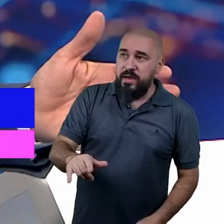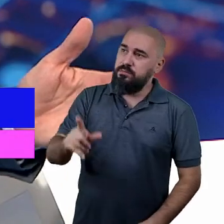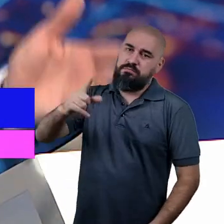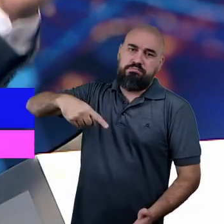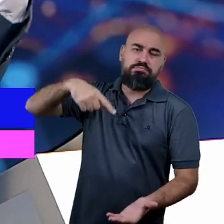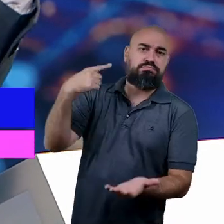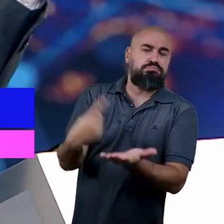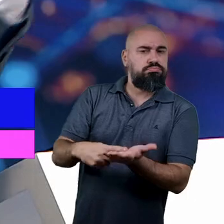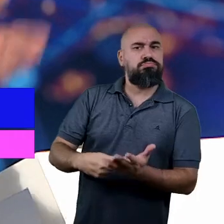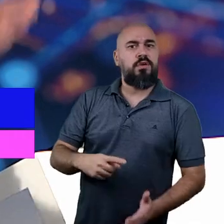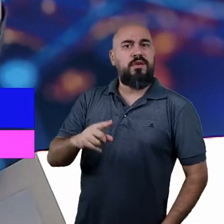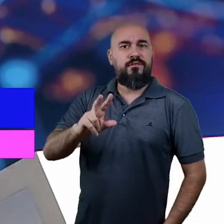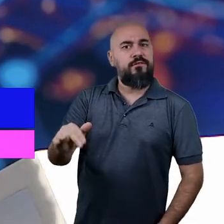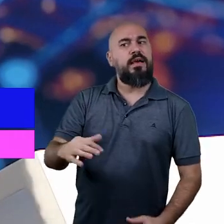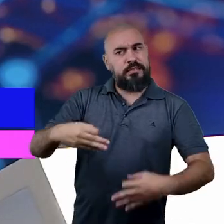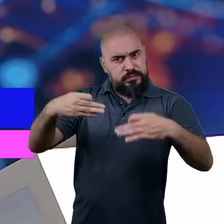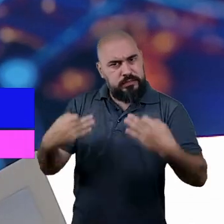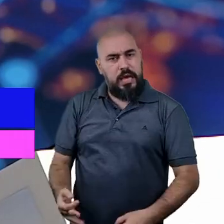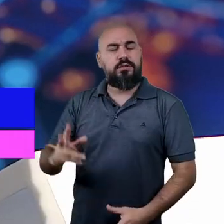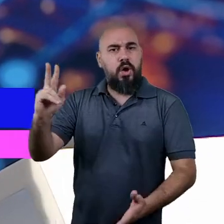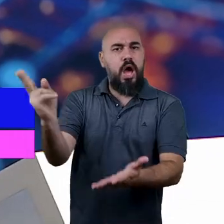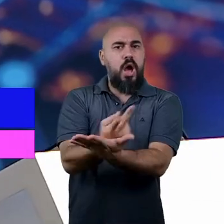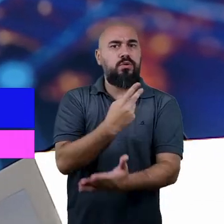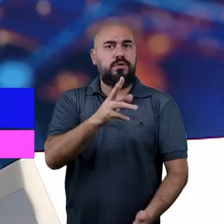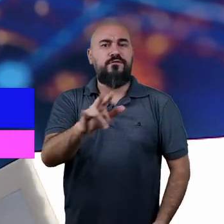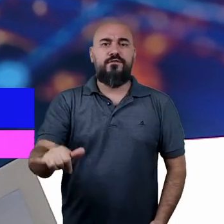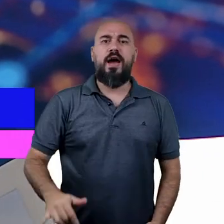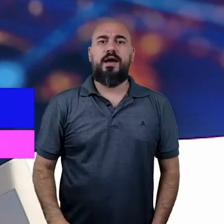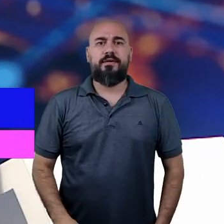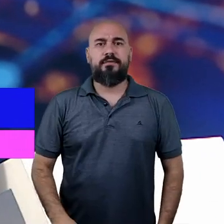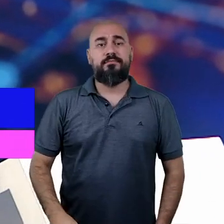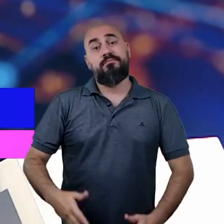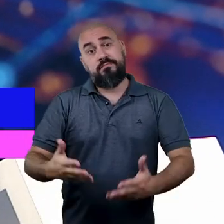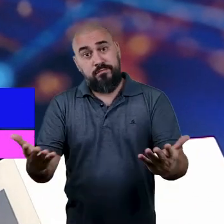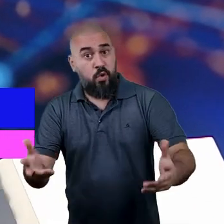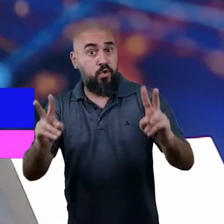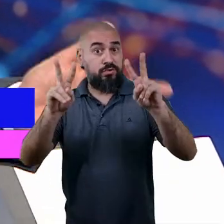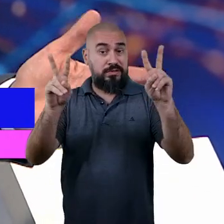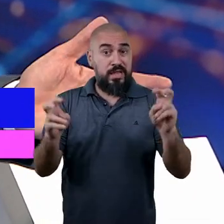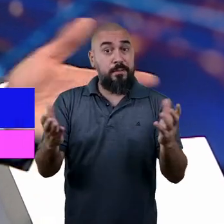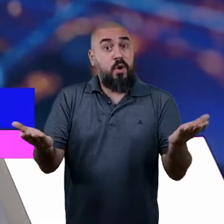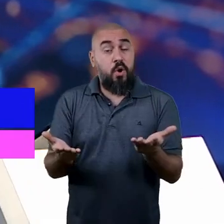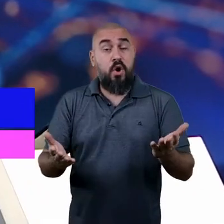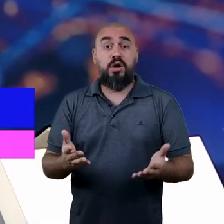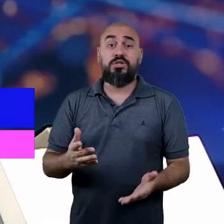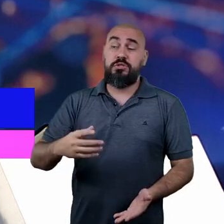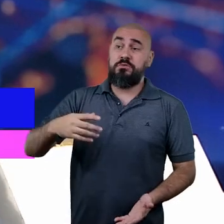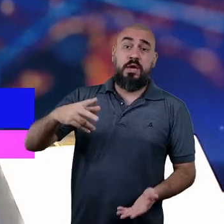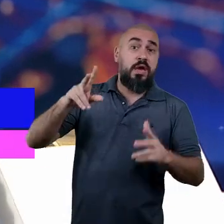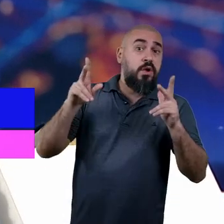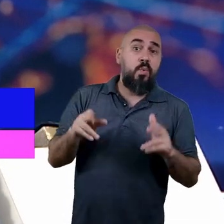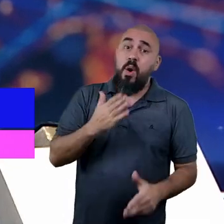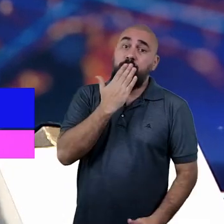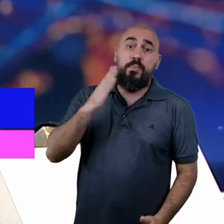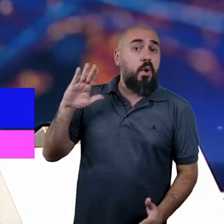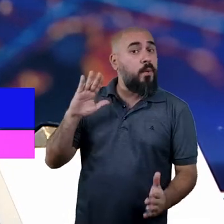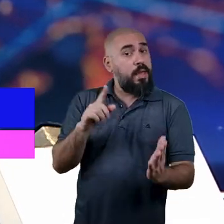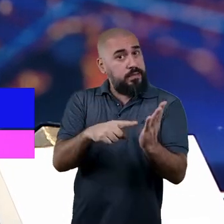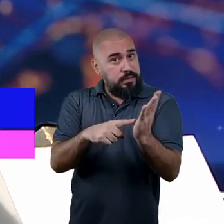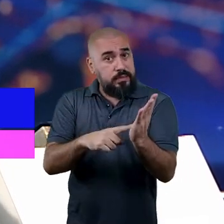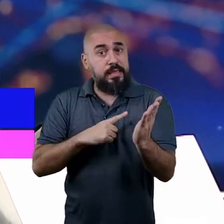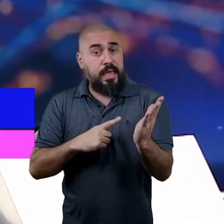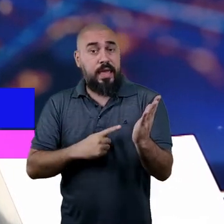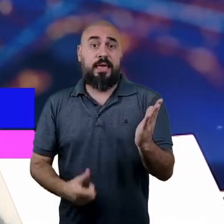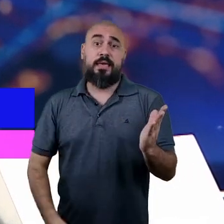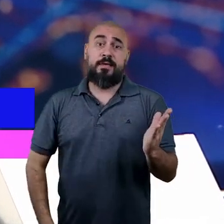tema de hoje tem a ver exatamente com a maior promessa da Bíblia. Jesus Cristo vai voltar. Ele disse que